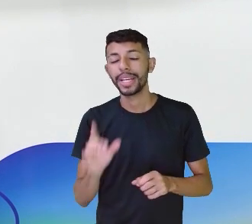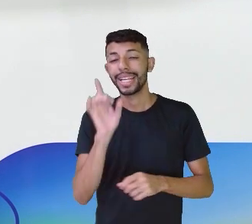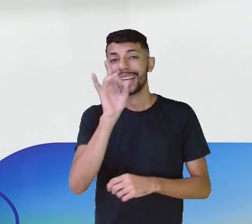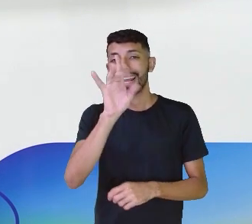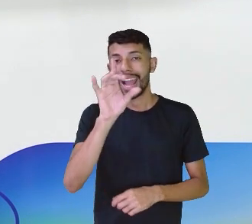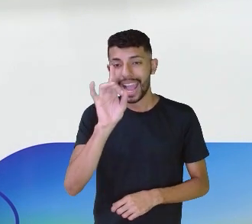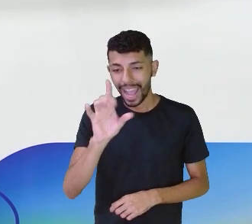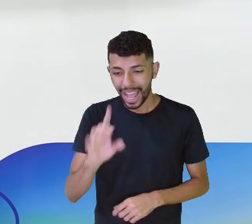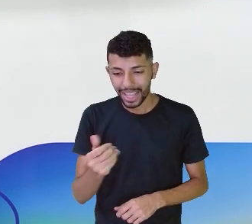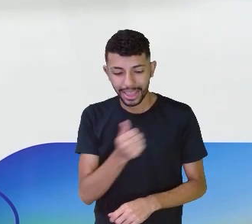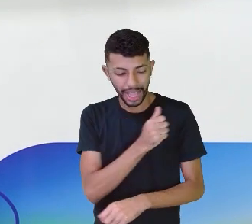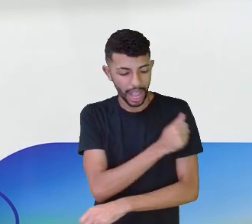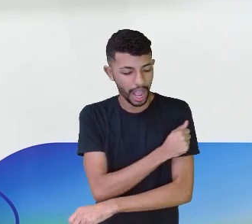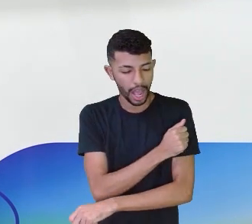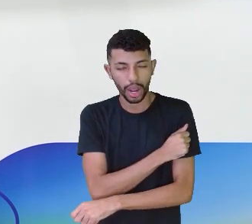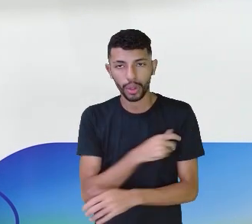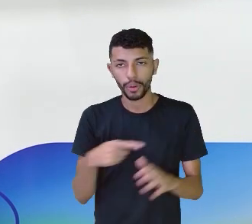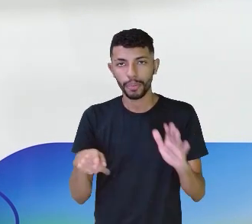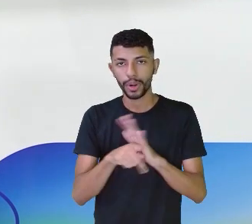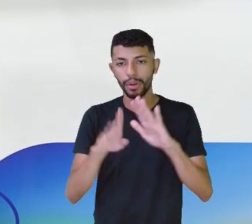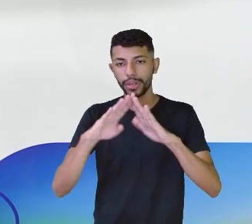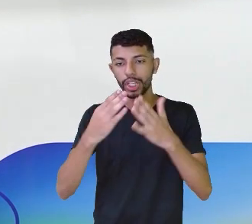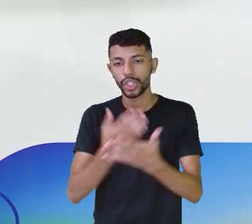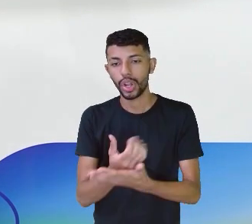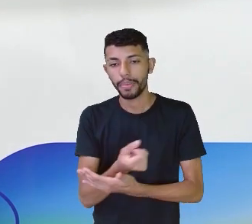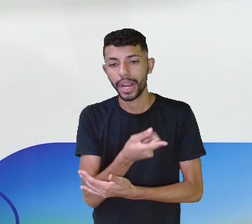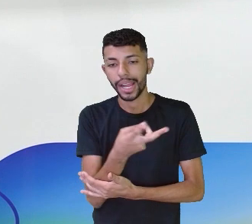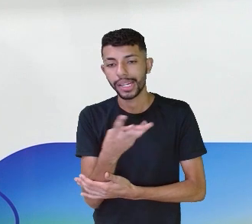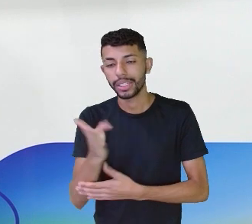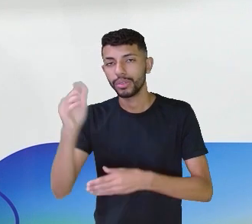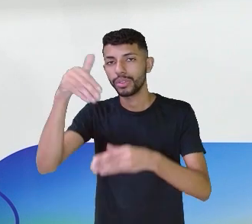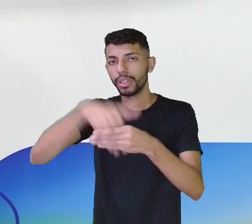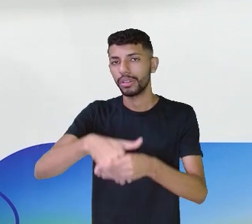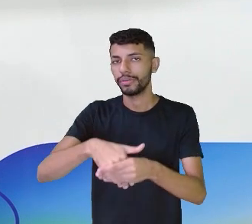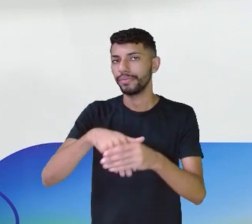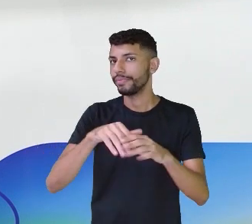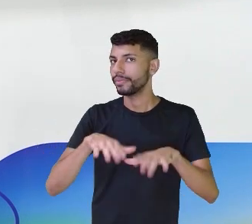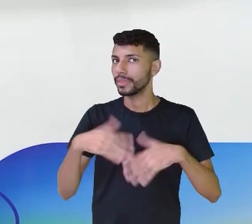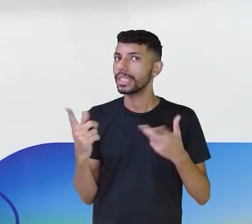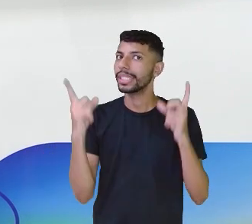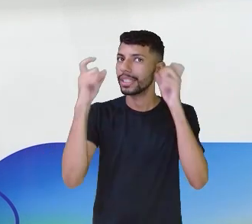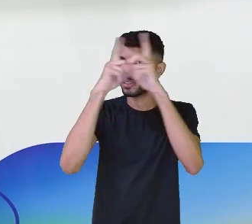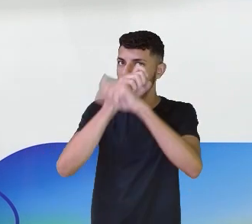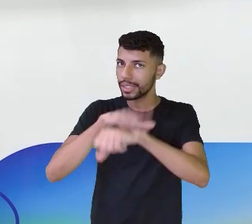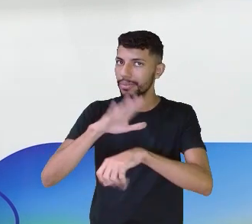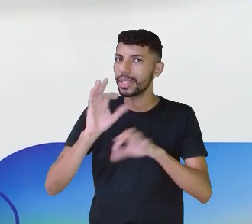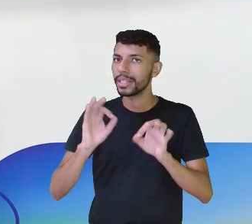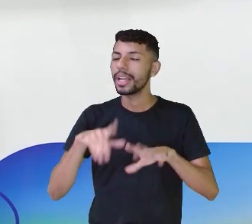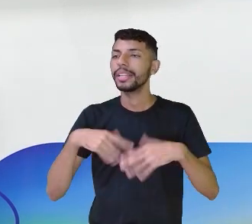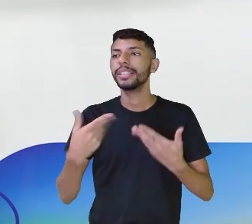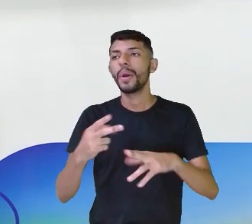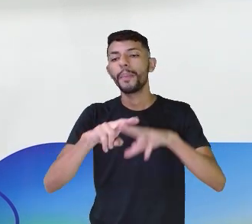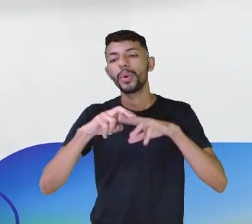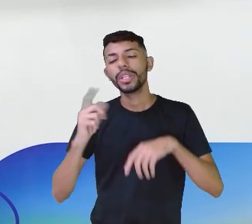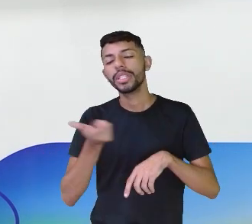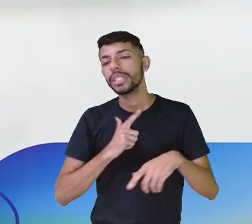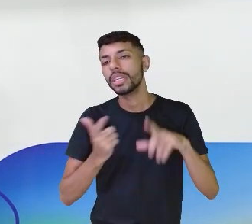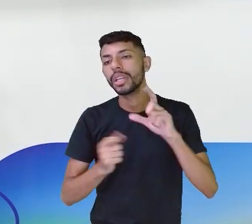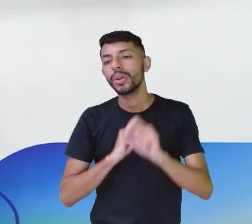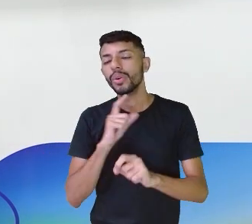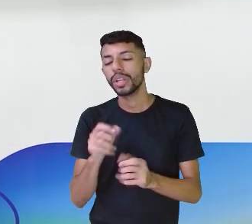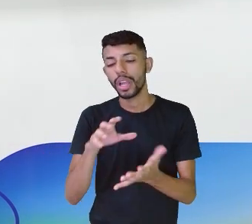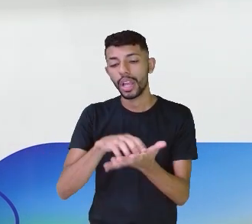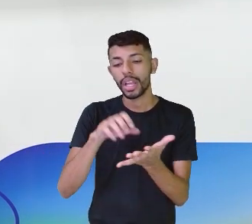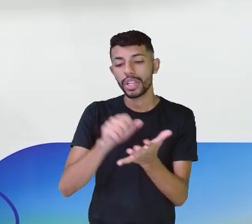para contar os votos. Ficaria mais difícil, né? Por isso que existem os registros numéricos e é